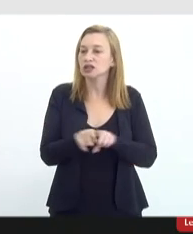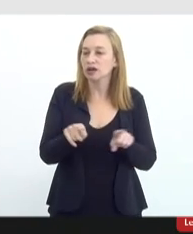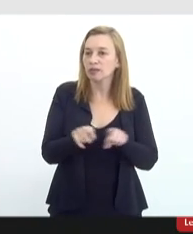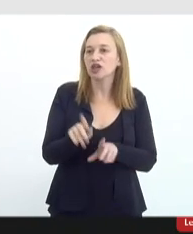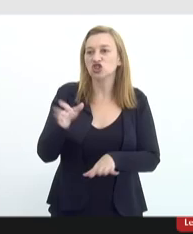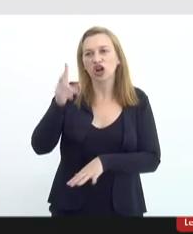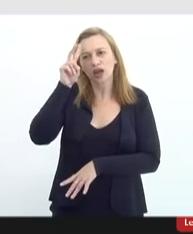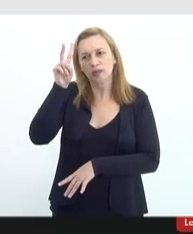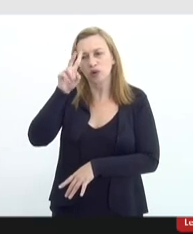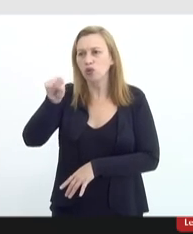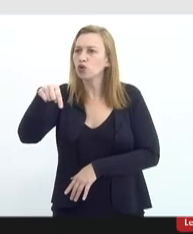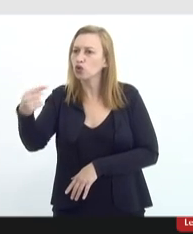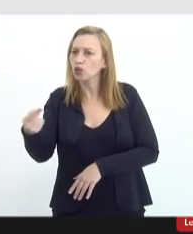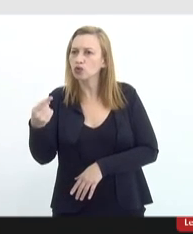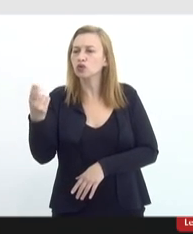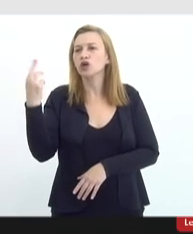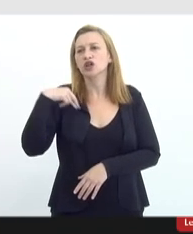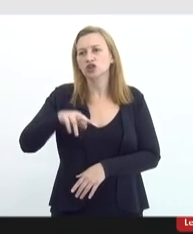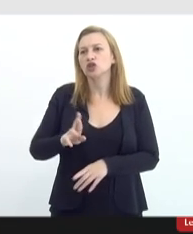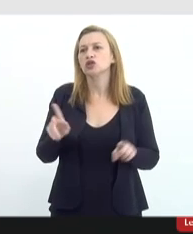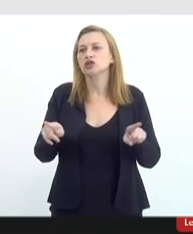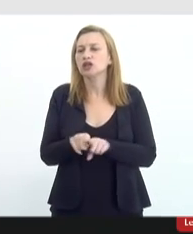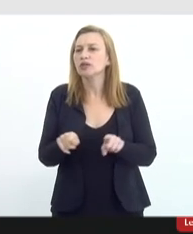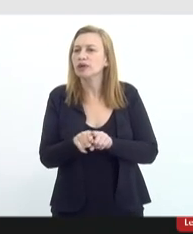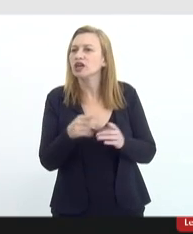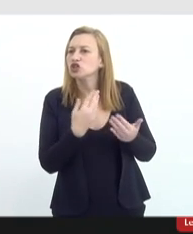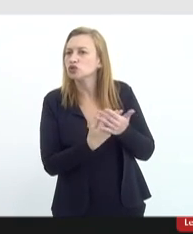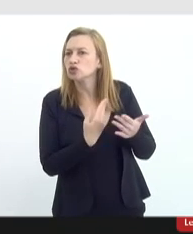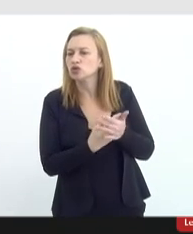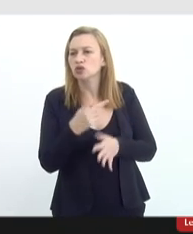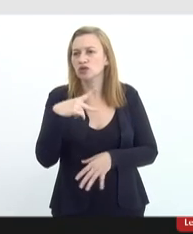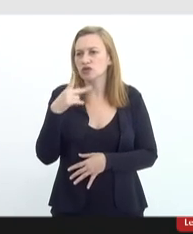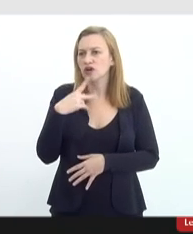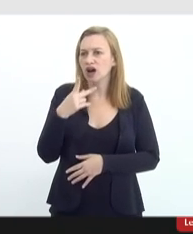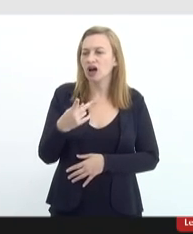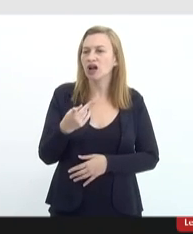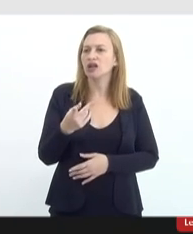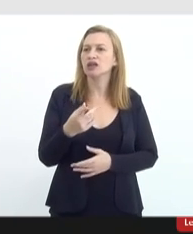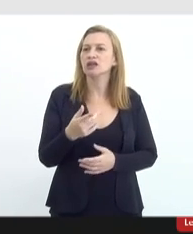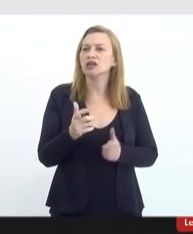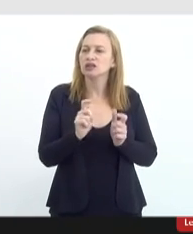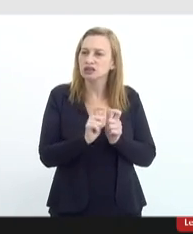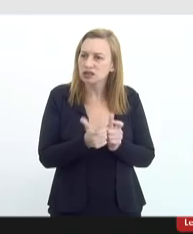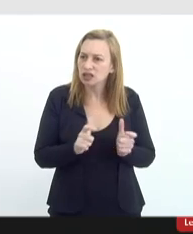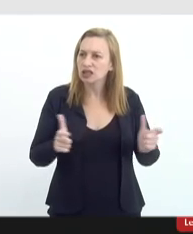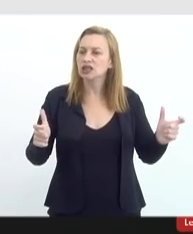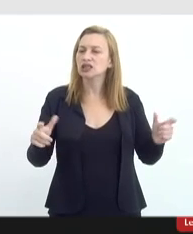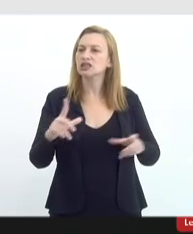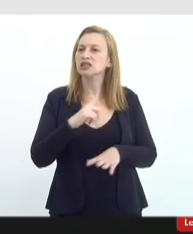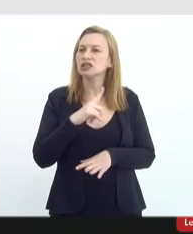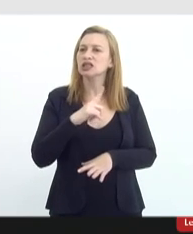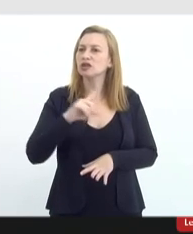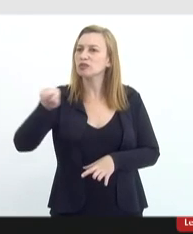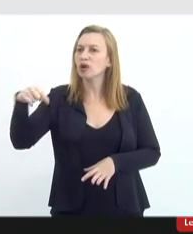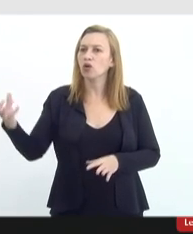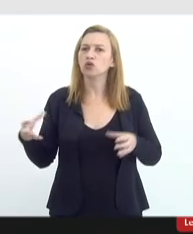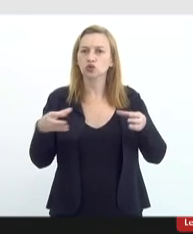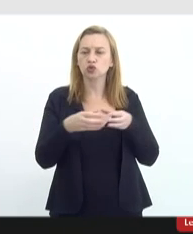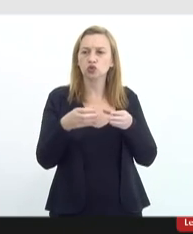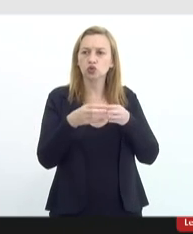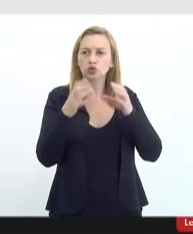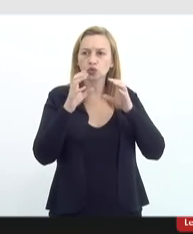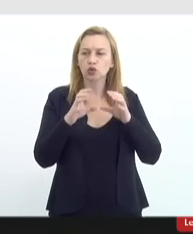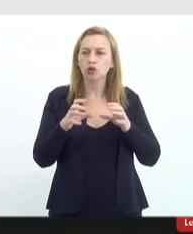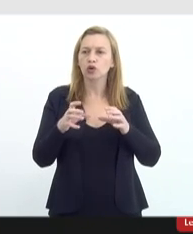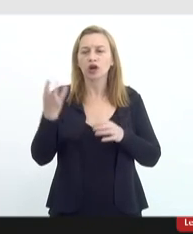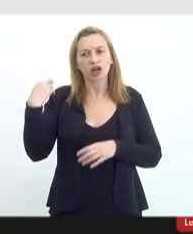outros religiosos e estudiosos falem, essa é uma dimensão que tem um espraiamento para outros grupos religiosos, né?